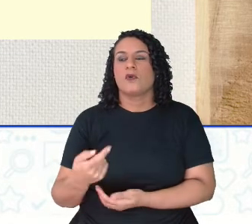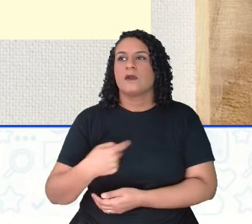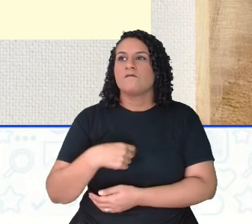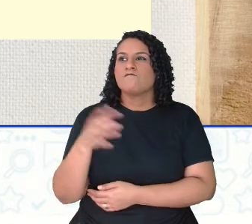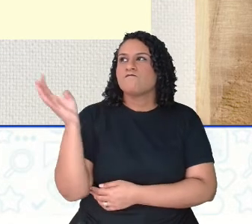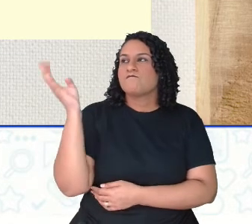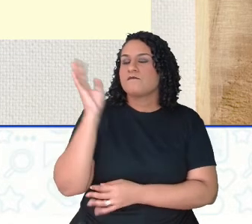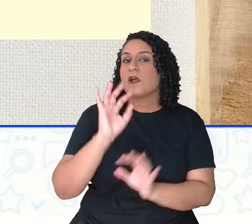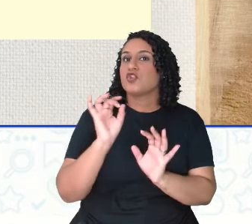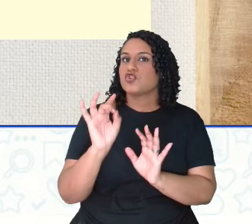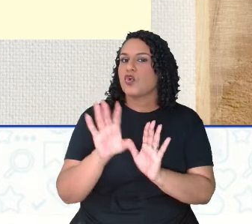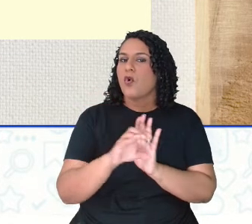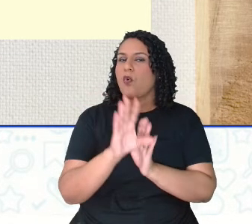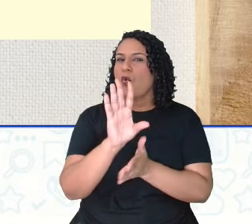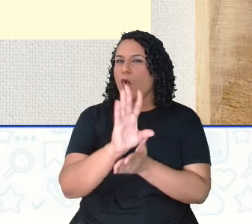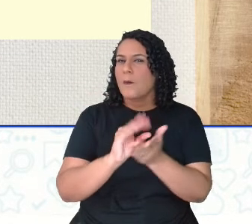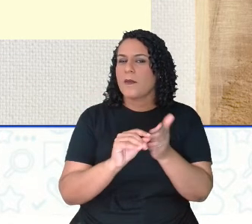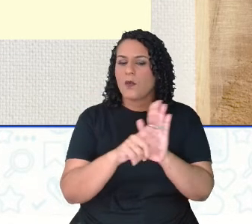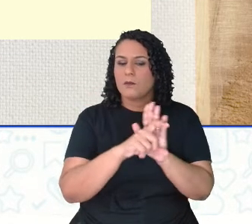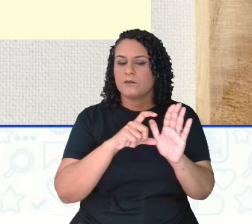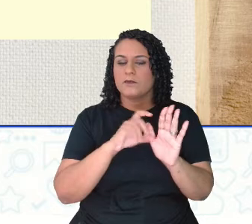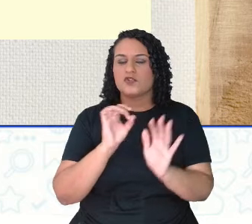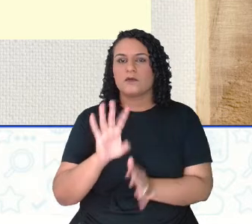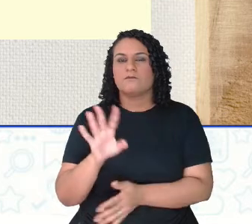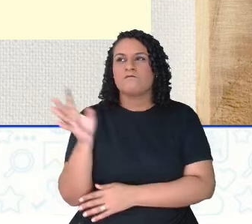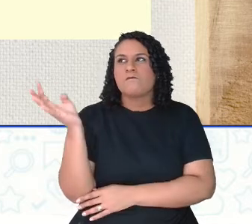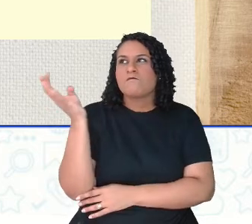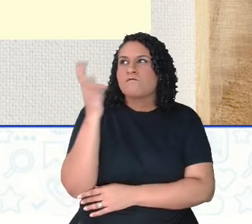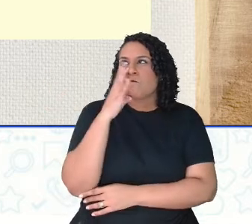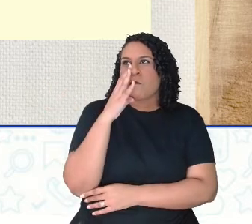impressionou é apenas um trecho, tá, pessoal? O que